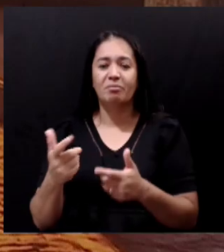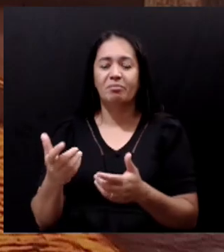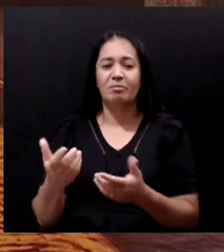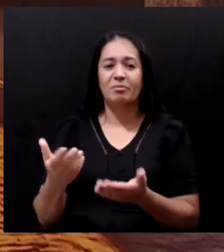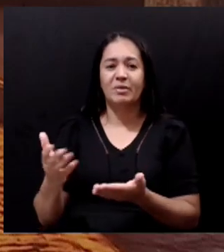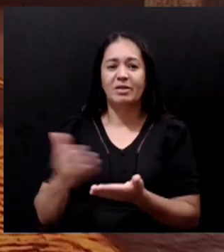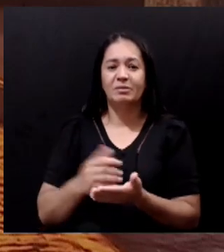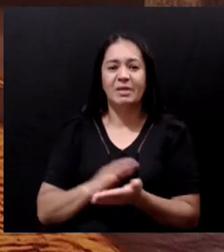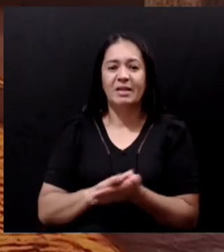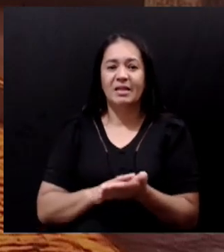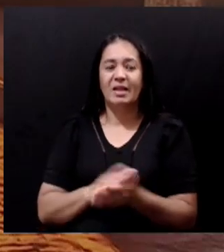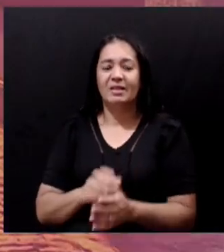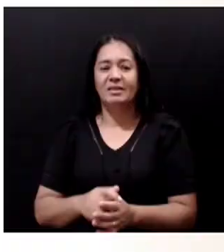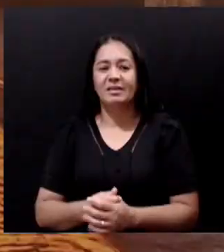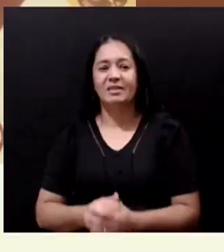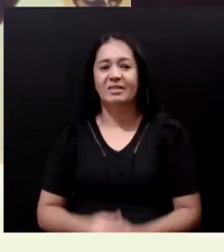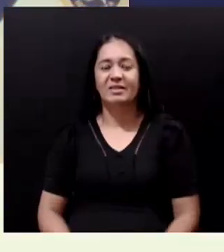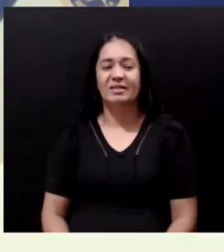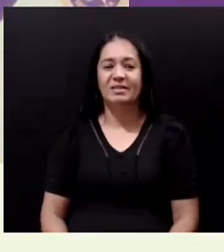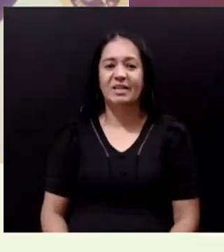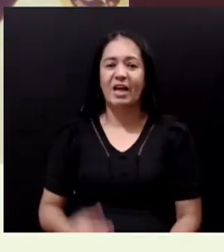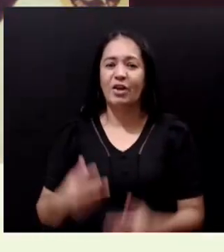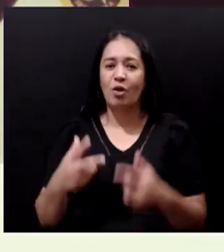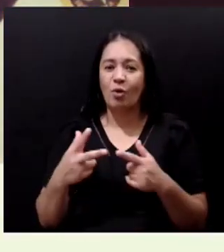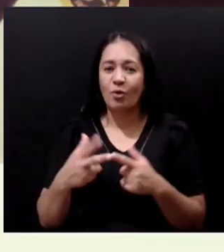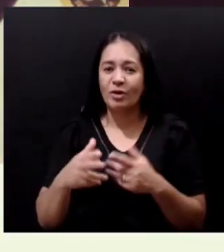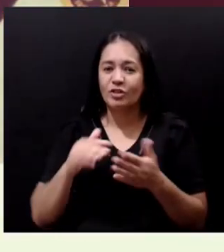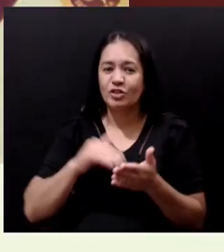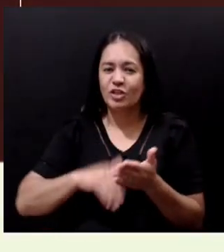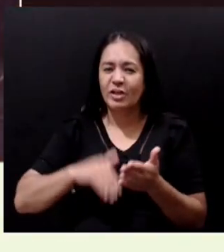mim. E eu fui cortando.